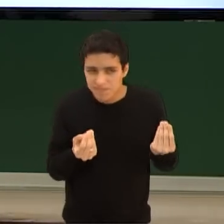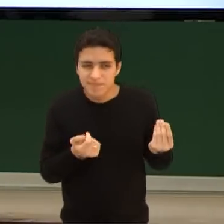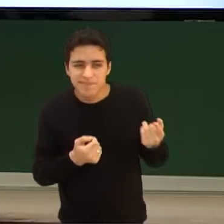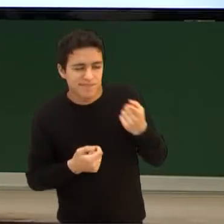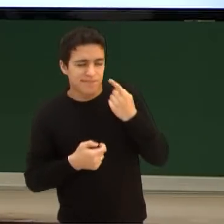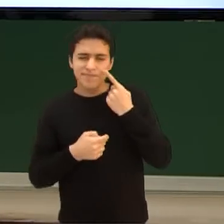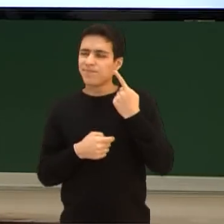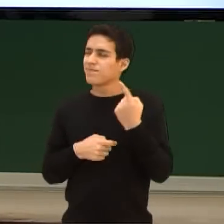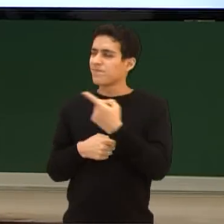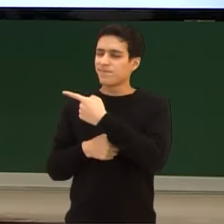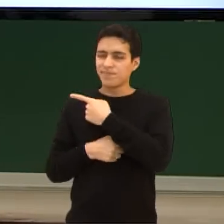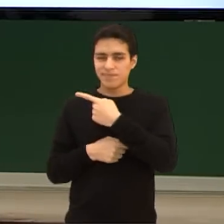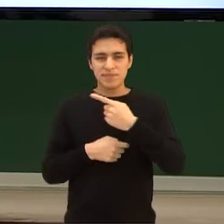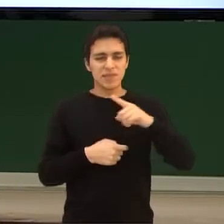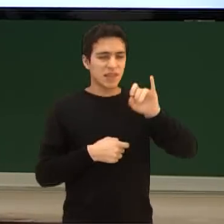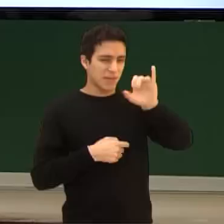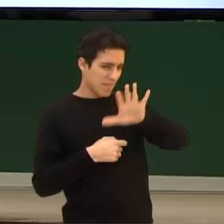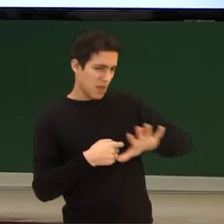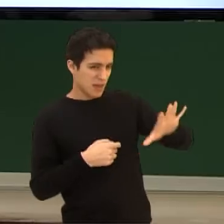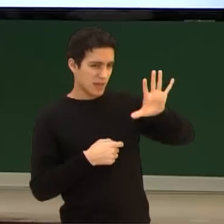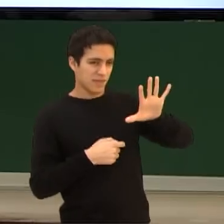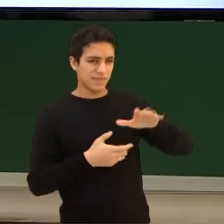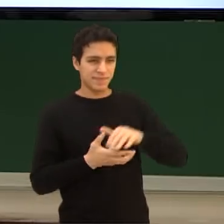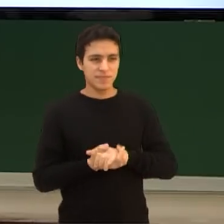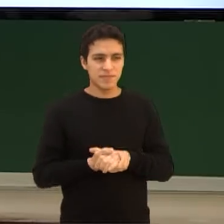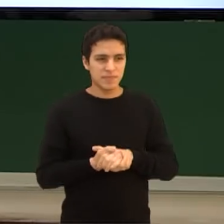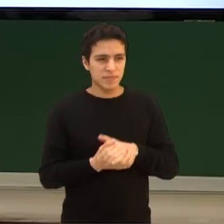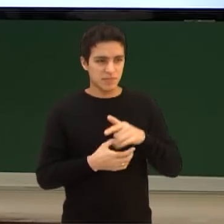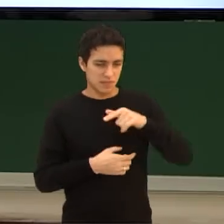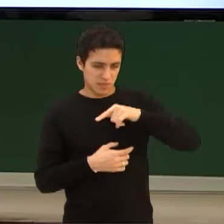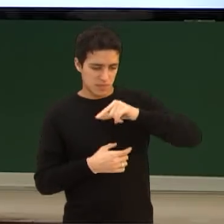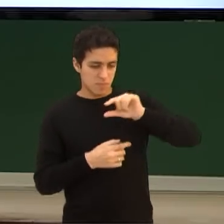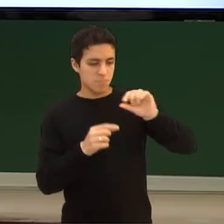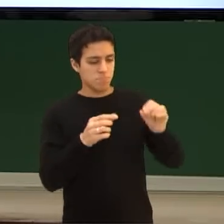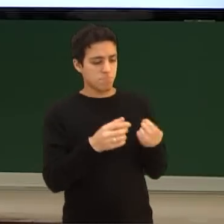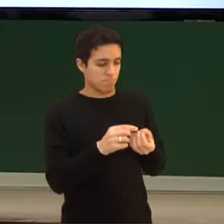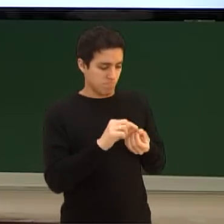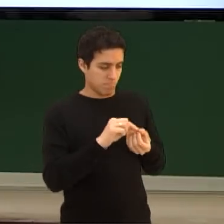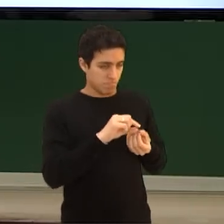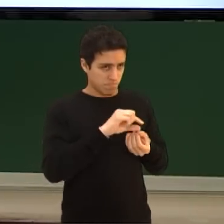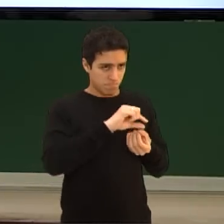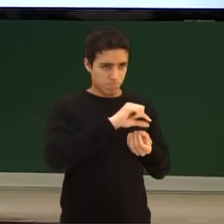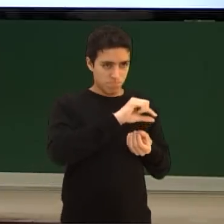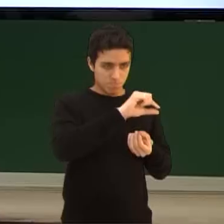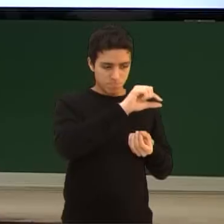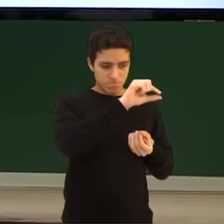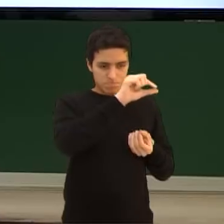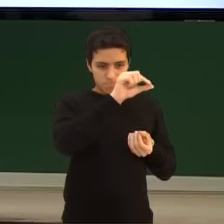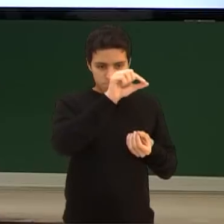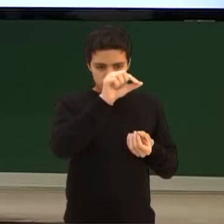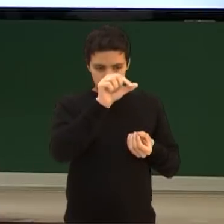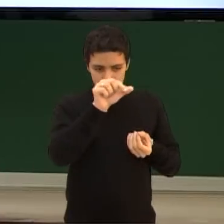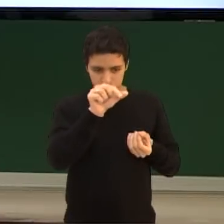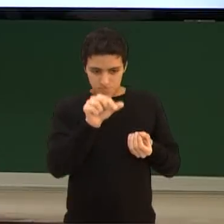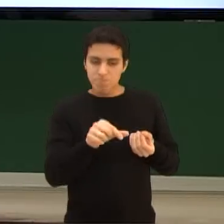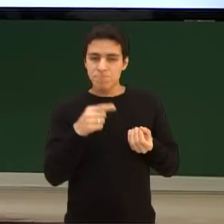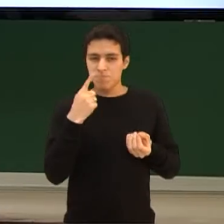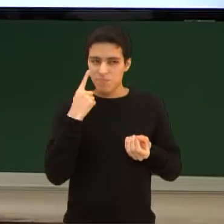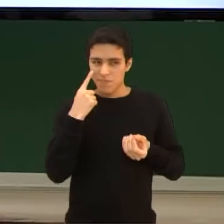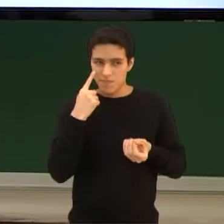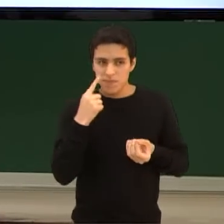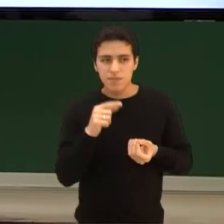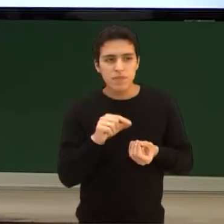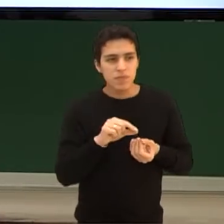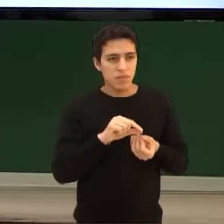Olha só esse GIF aqui. Então, ela libera, né, ovulou. À medida que ela ovulou, vão passando